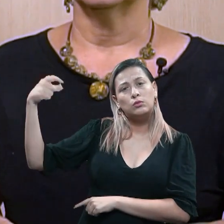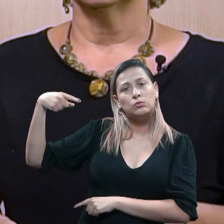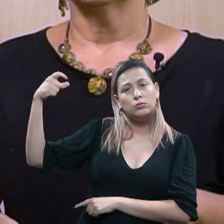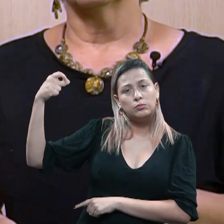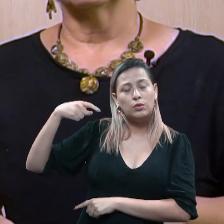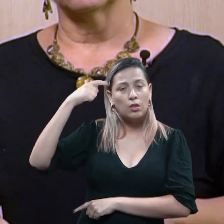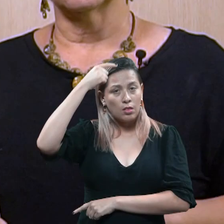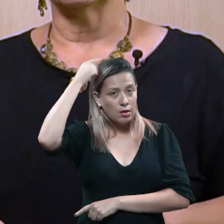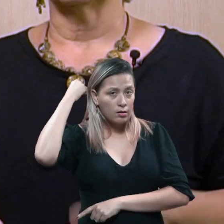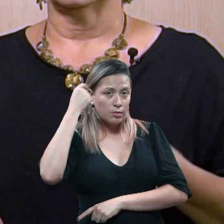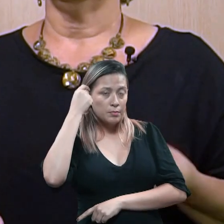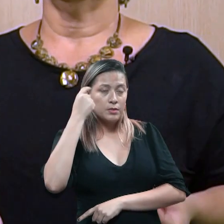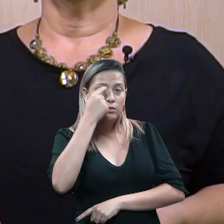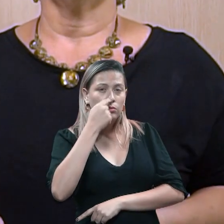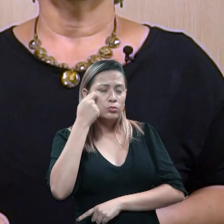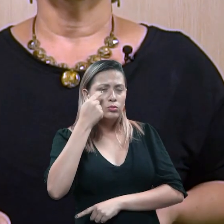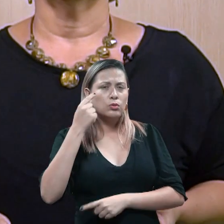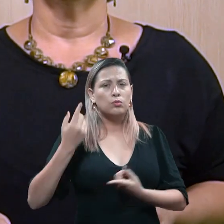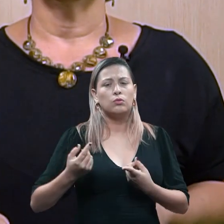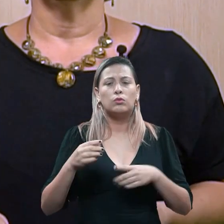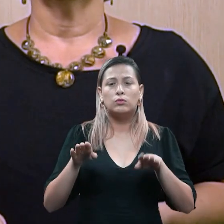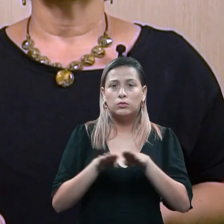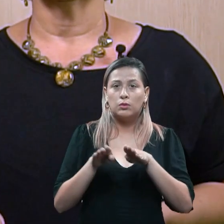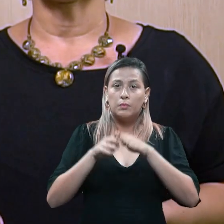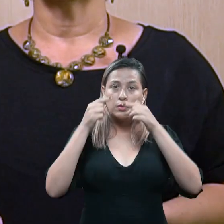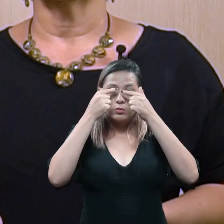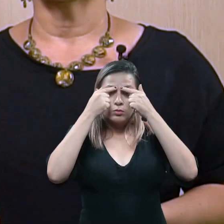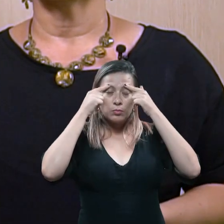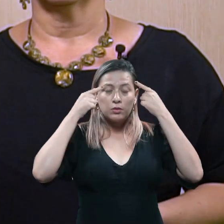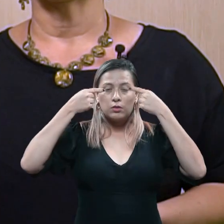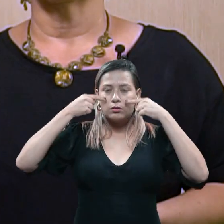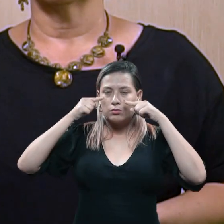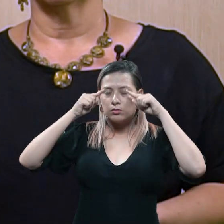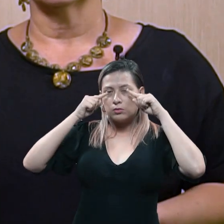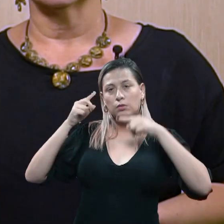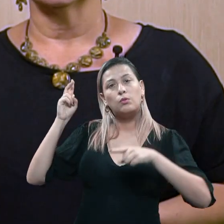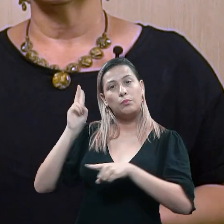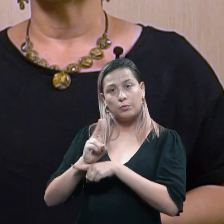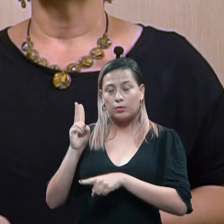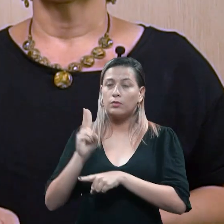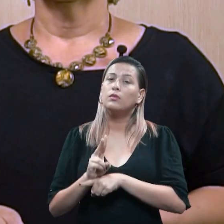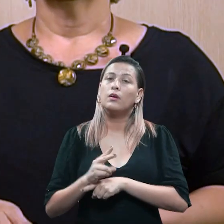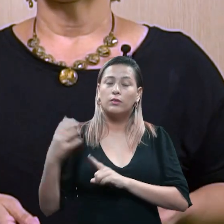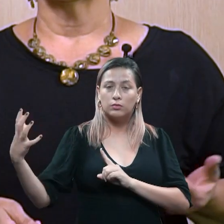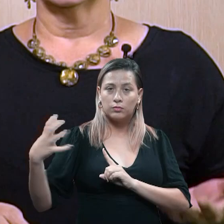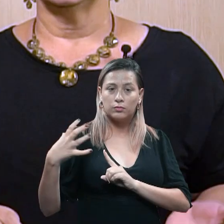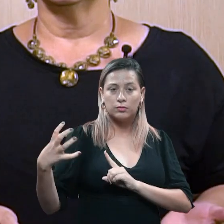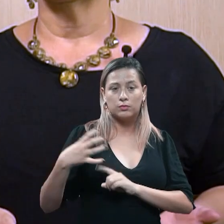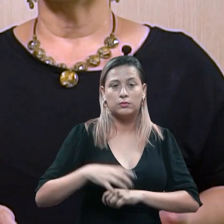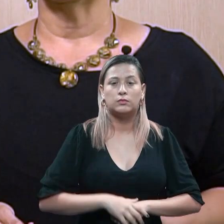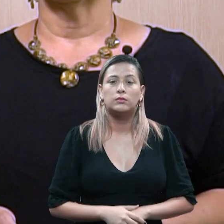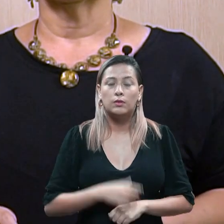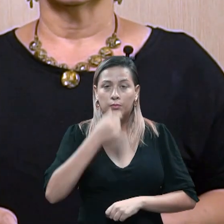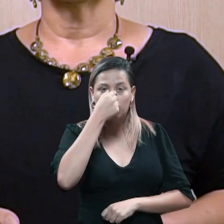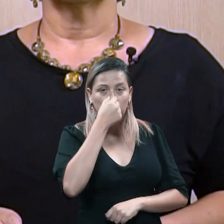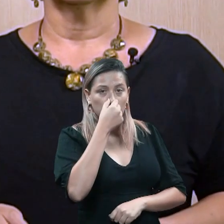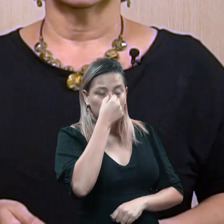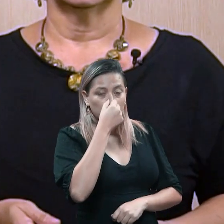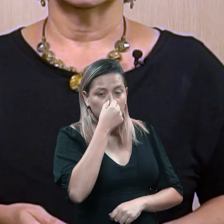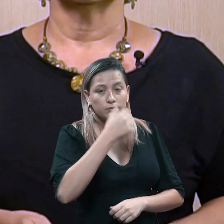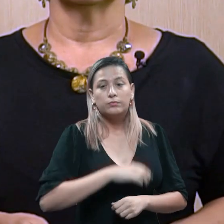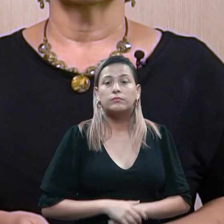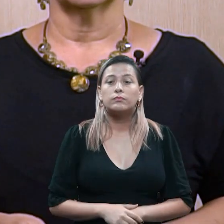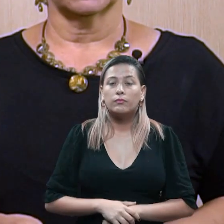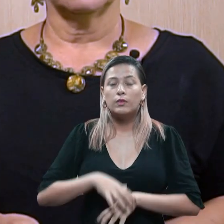cabeça. Nos olhos, as sobrancelhas e os cílios protegem contra partículas estranhas. Nas narinas, o pelo protege